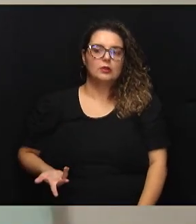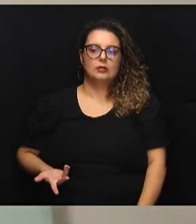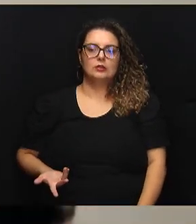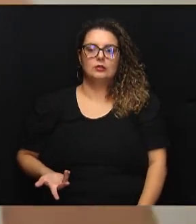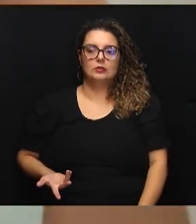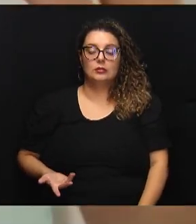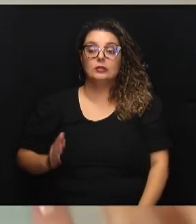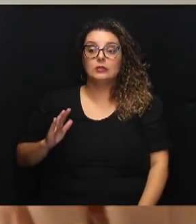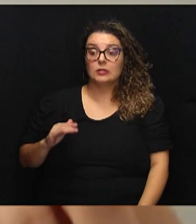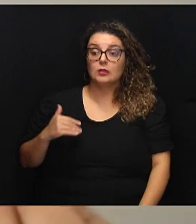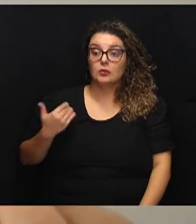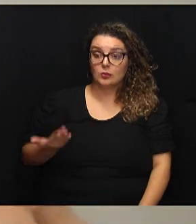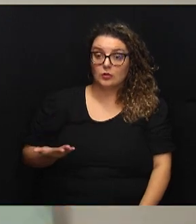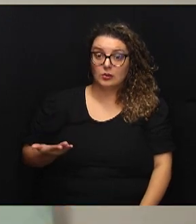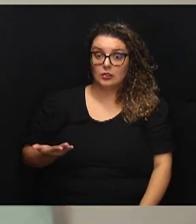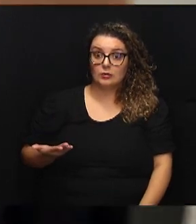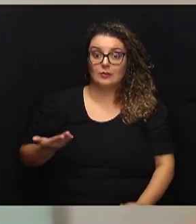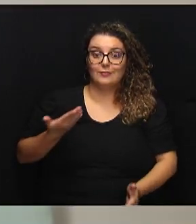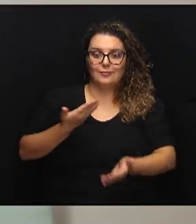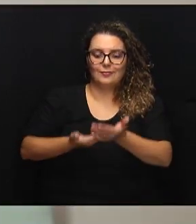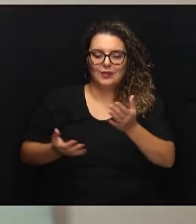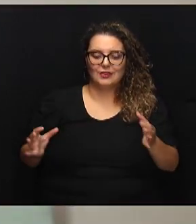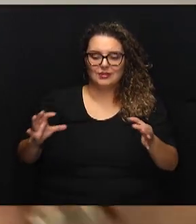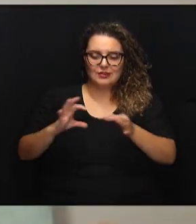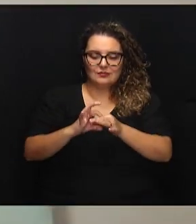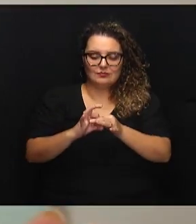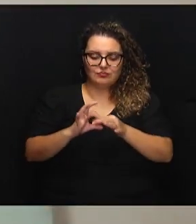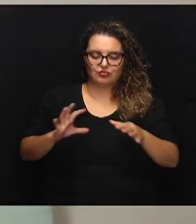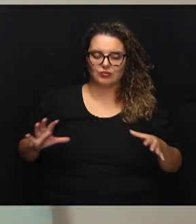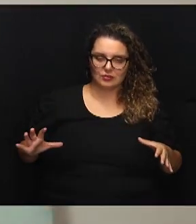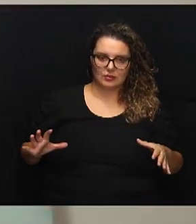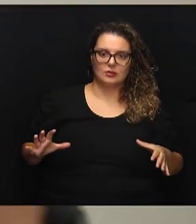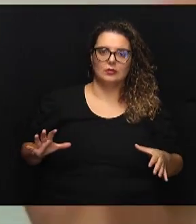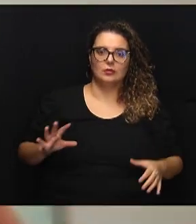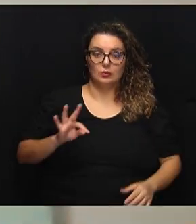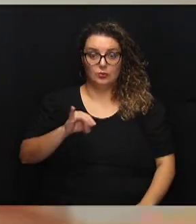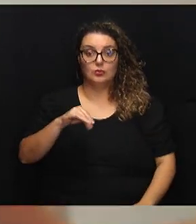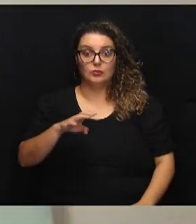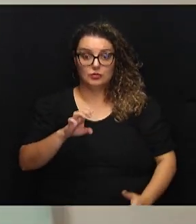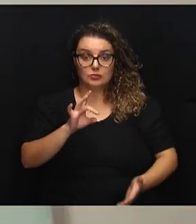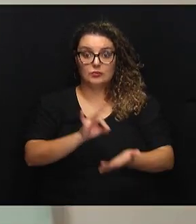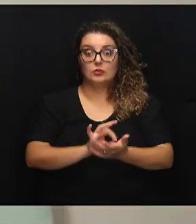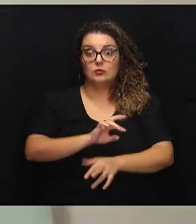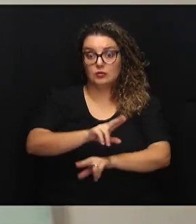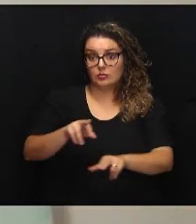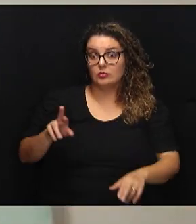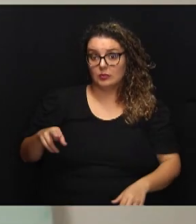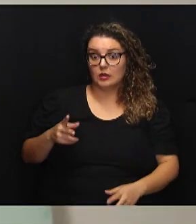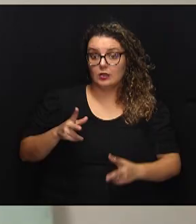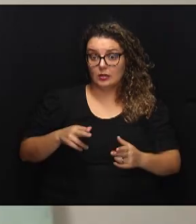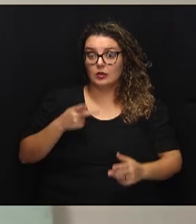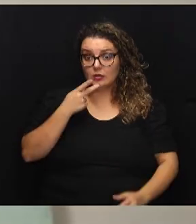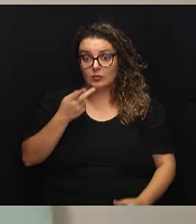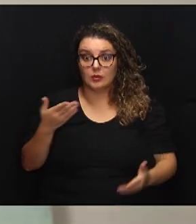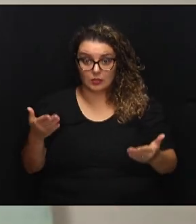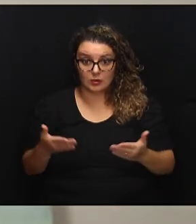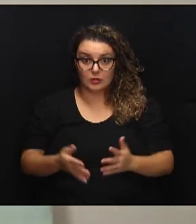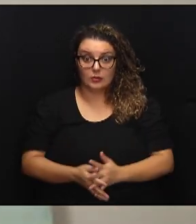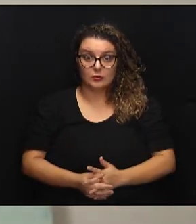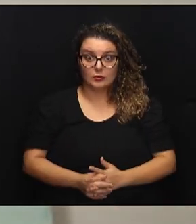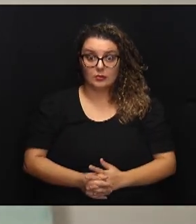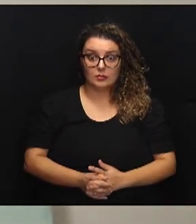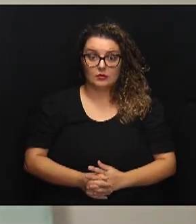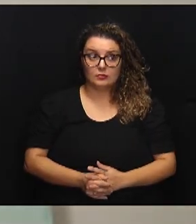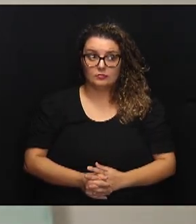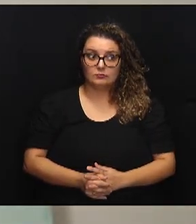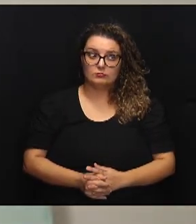Então, quando a gente perde essa conexão, talvez com o nosso time aí de origem, né, por vários motivos como a gente colocou agora,